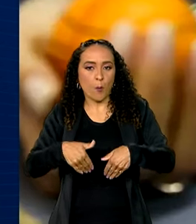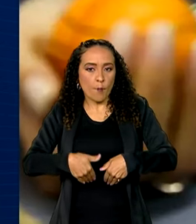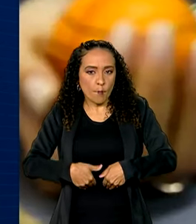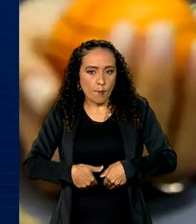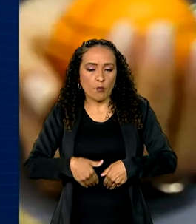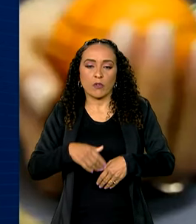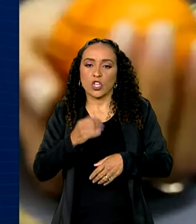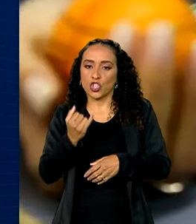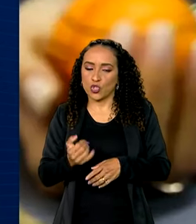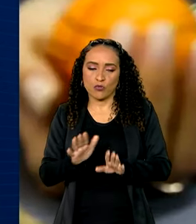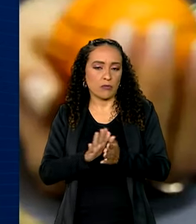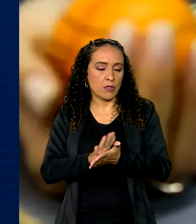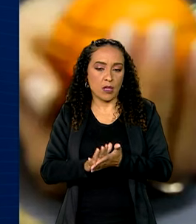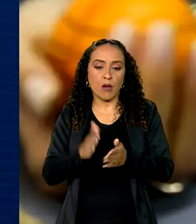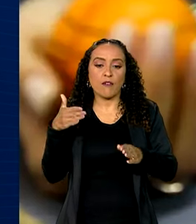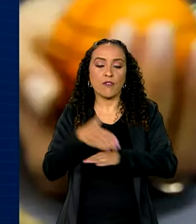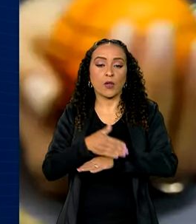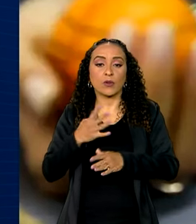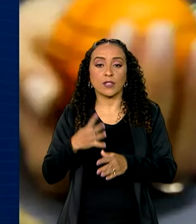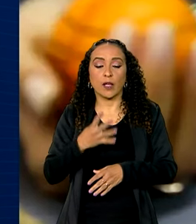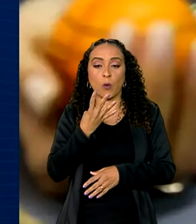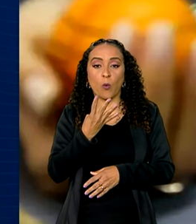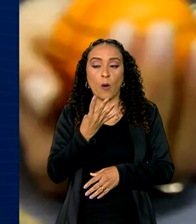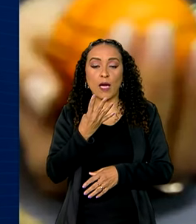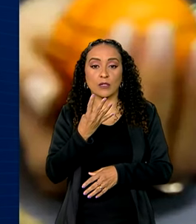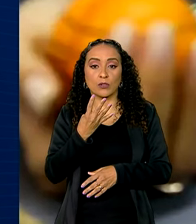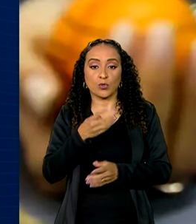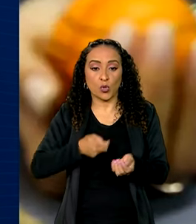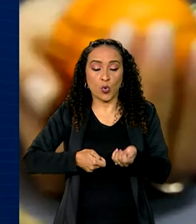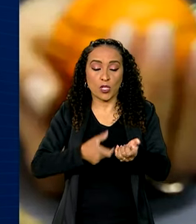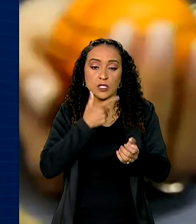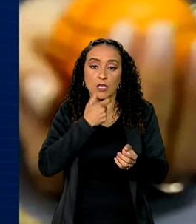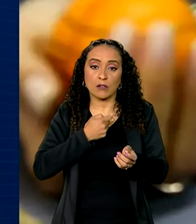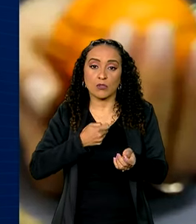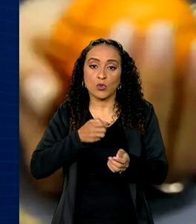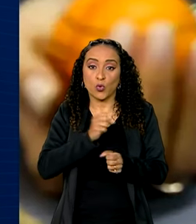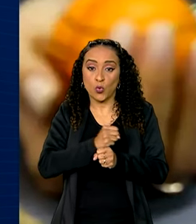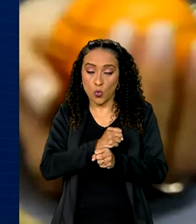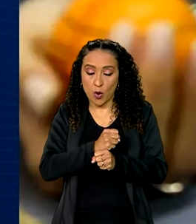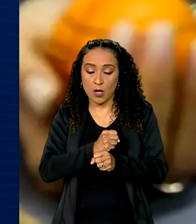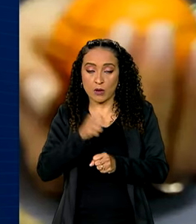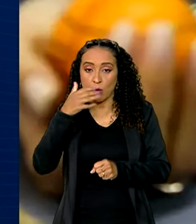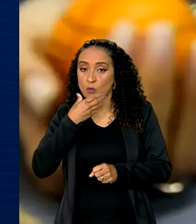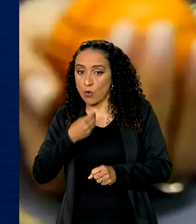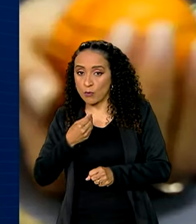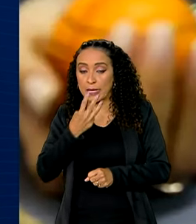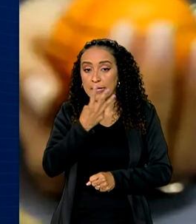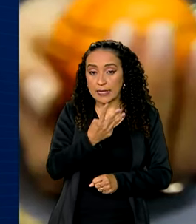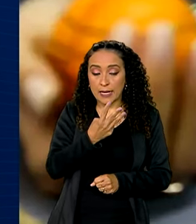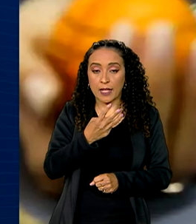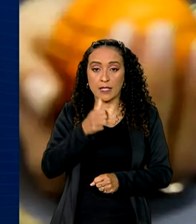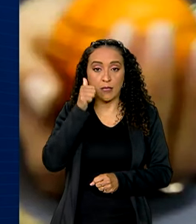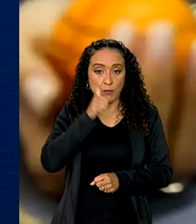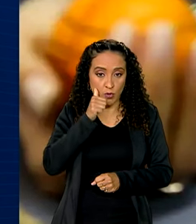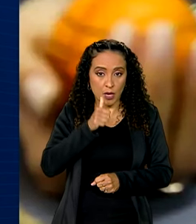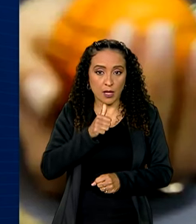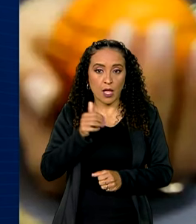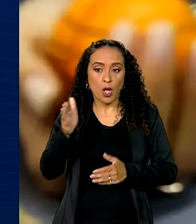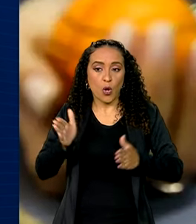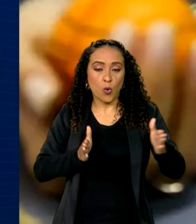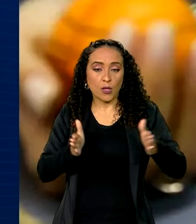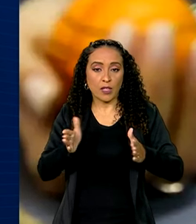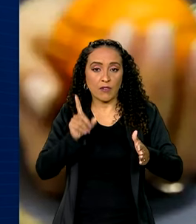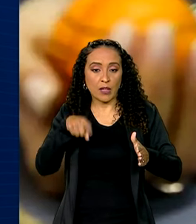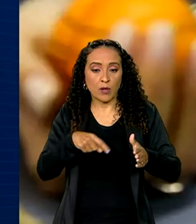A frequência máxima é de 4 doações por ano para o homem e de 3 doações para a mulher. O intervalo mínimo deve ser